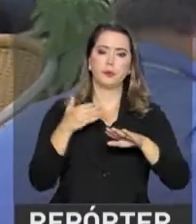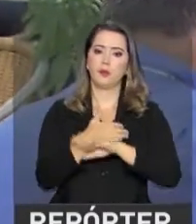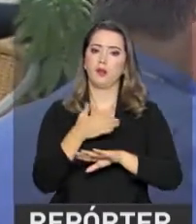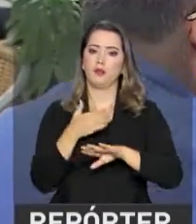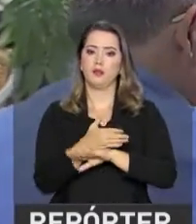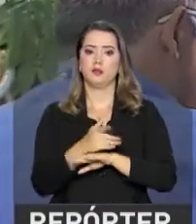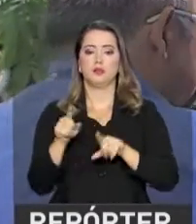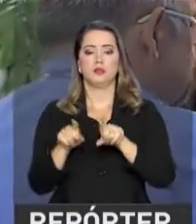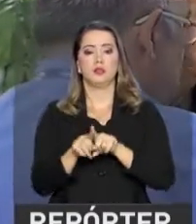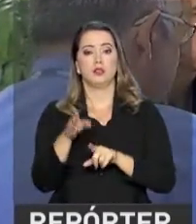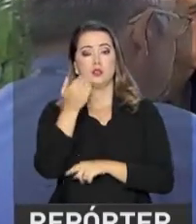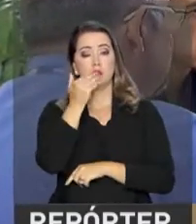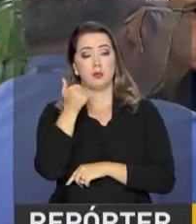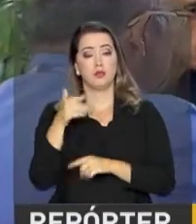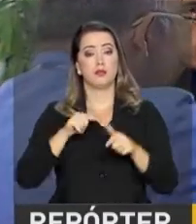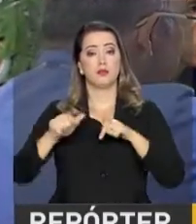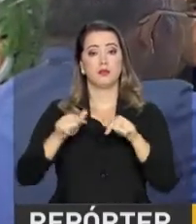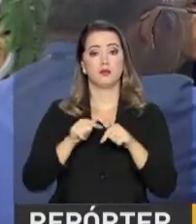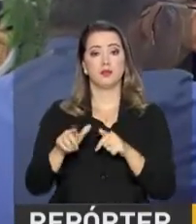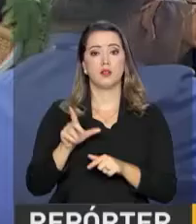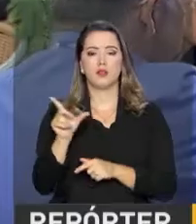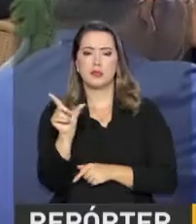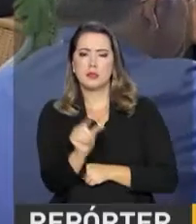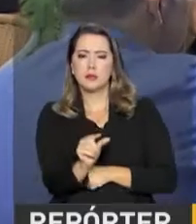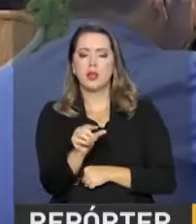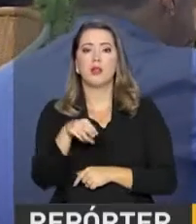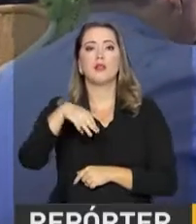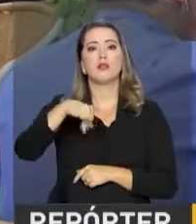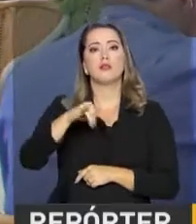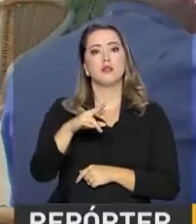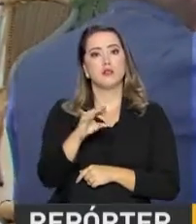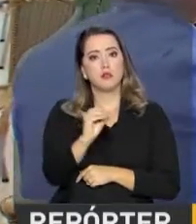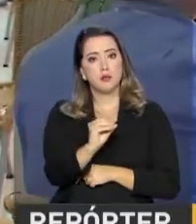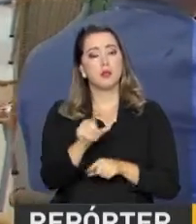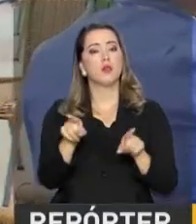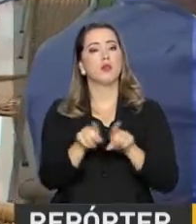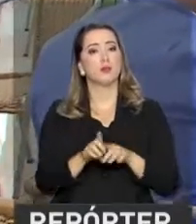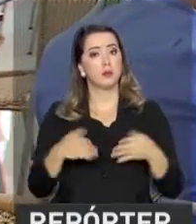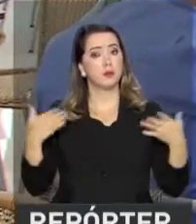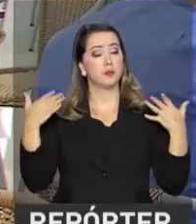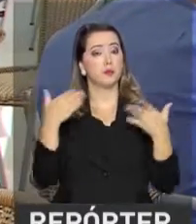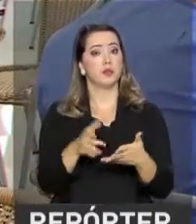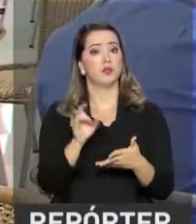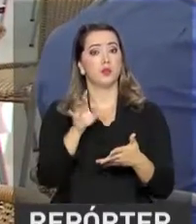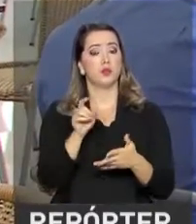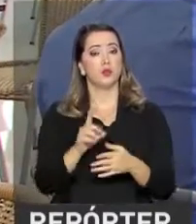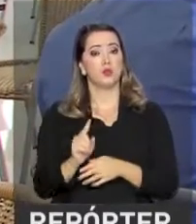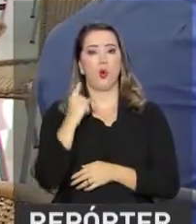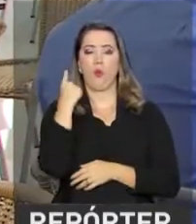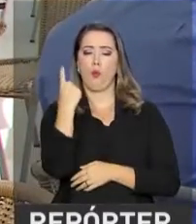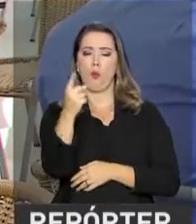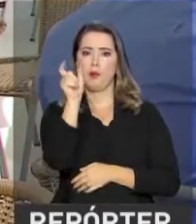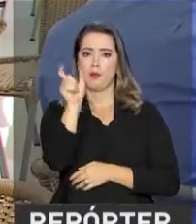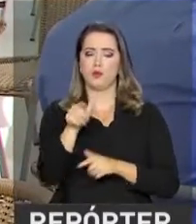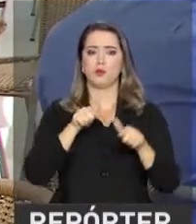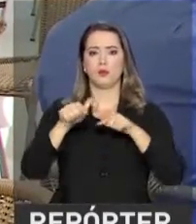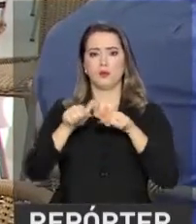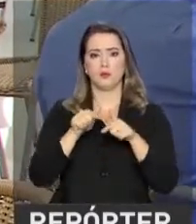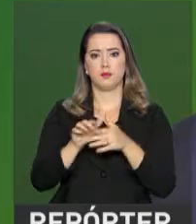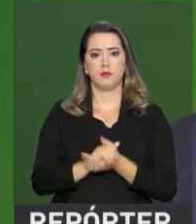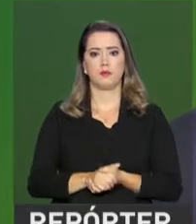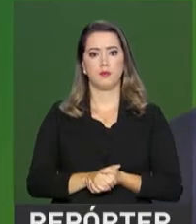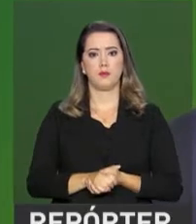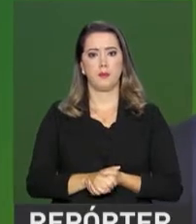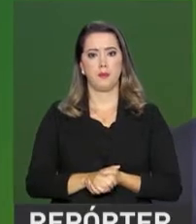de alimentação do trabalhador às pequenas e micro empresas também podem participar basta ter apenas um funcionário trabalhando